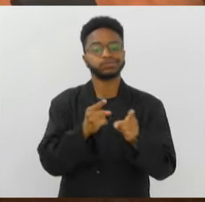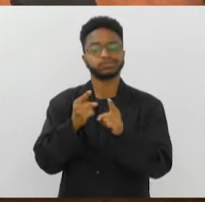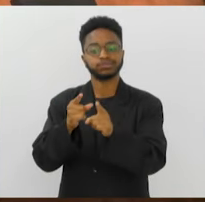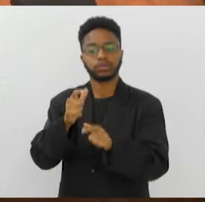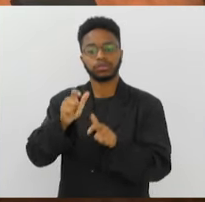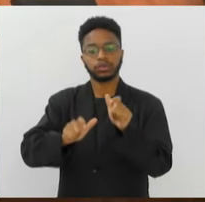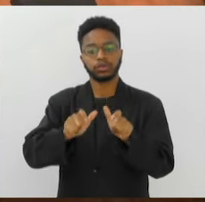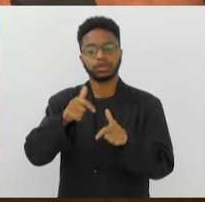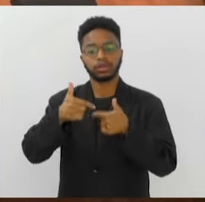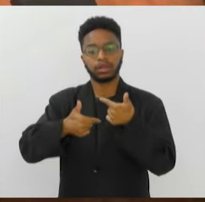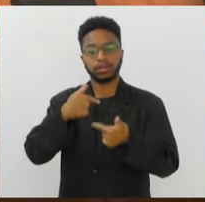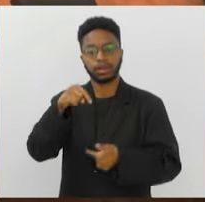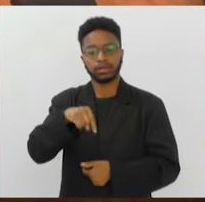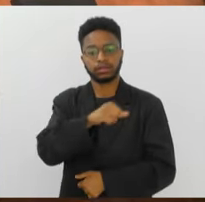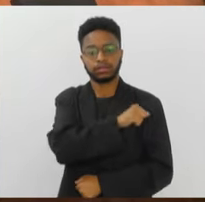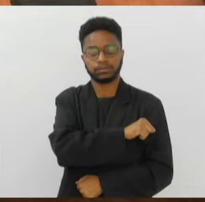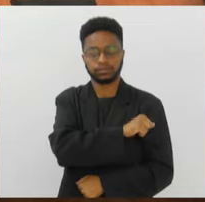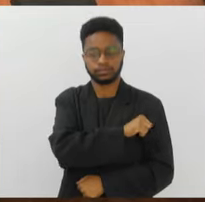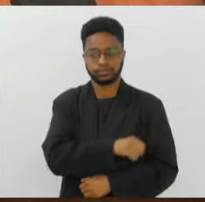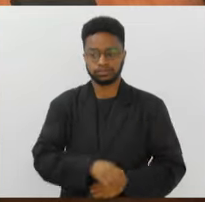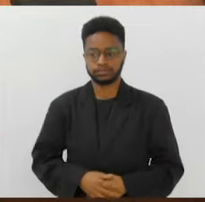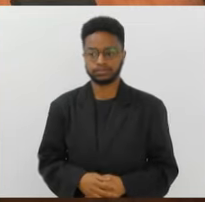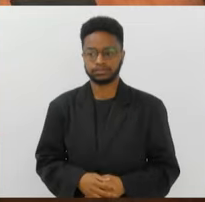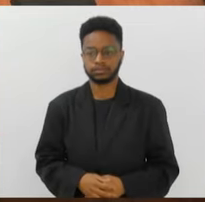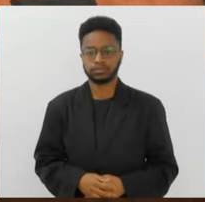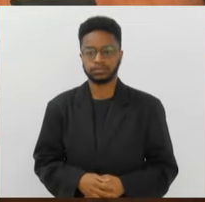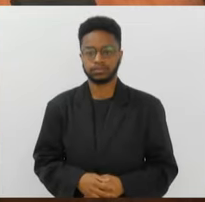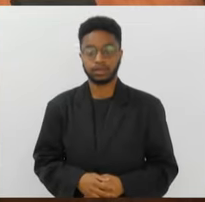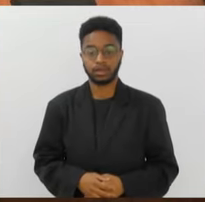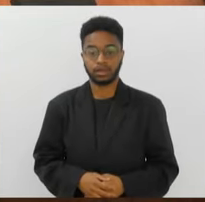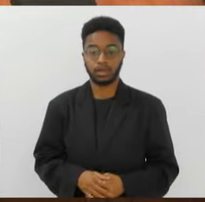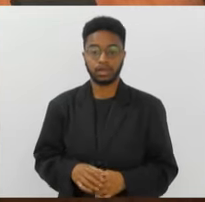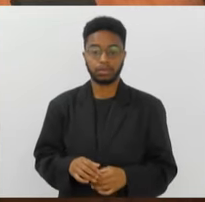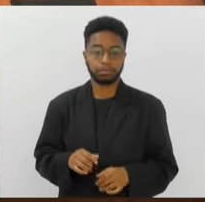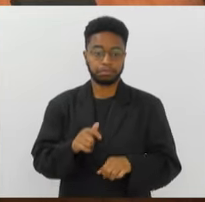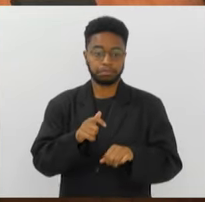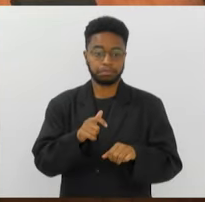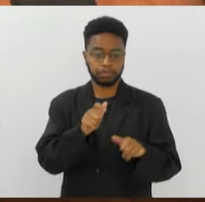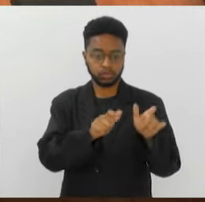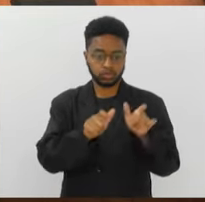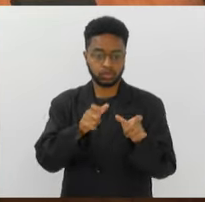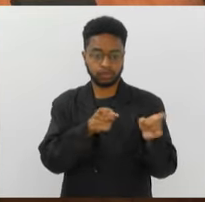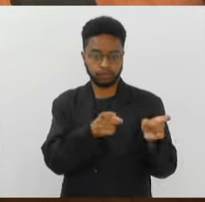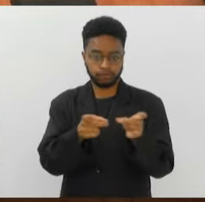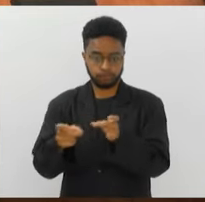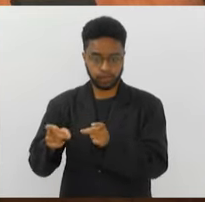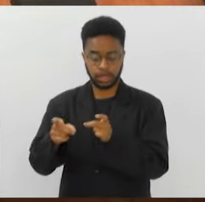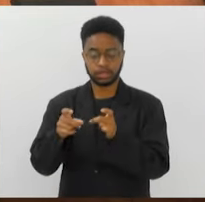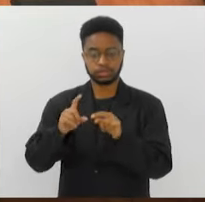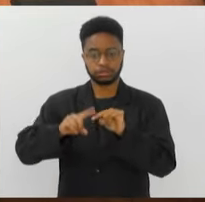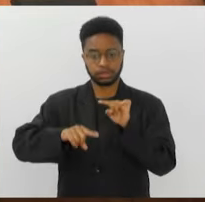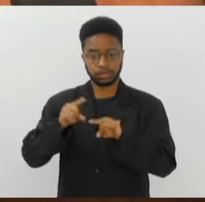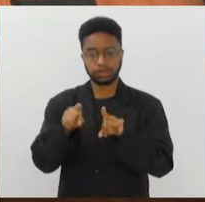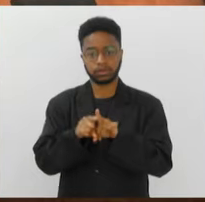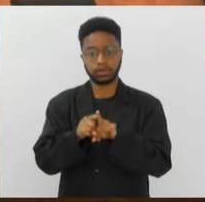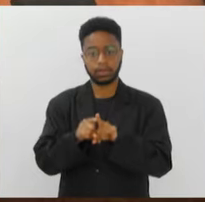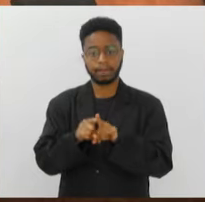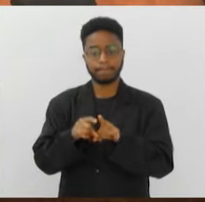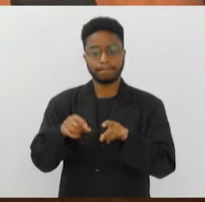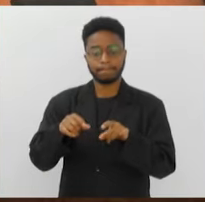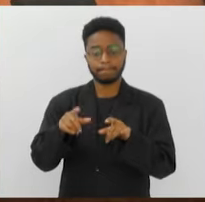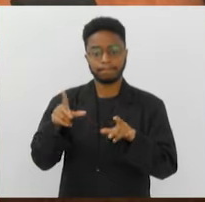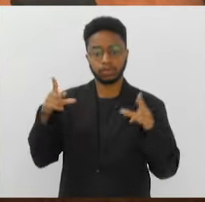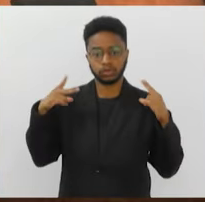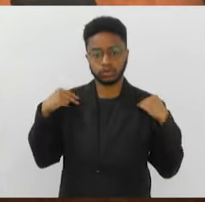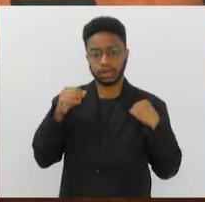nosso Estado, deputado Carlos Augusto. Desde o ambulante ao motorista de aplicativo, passando pelo motor Uber, pelo